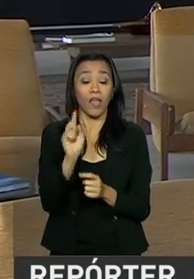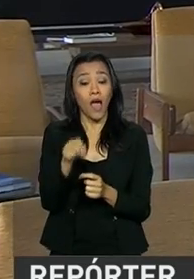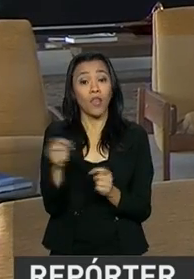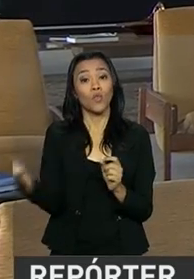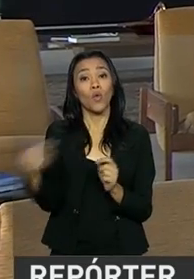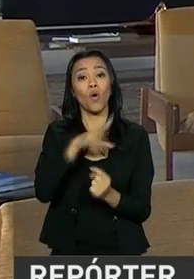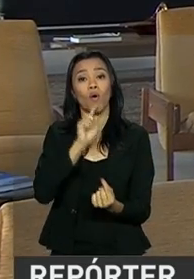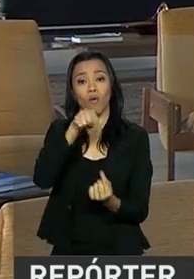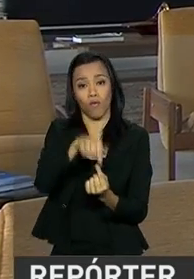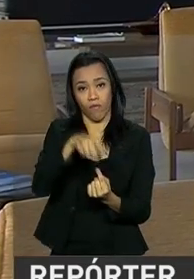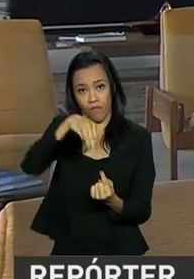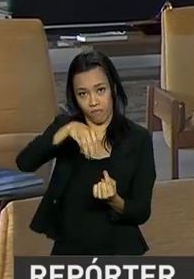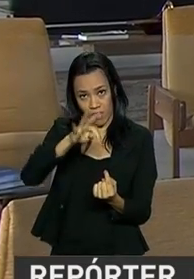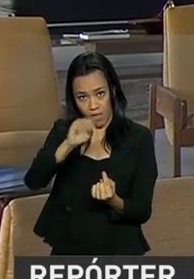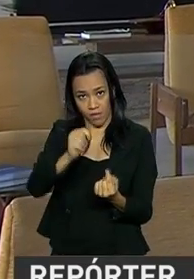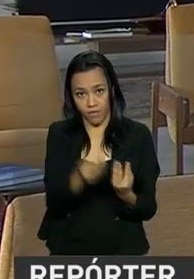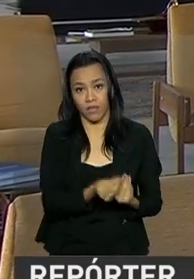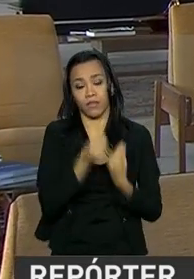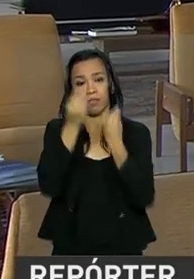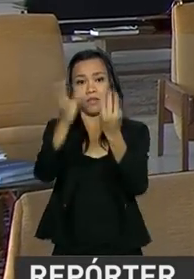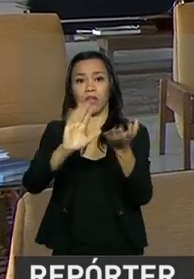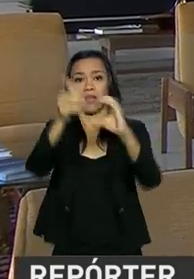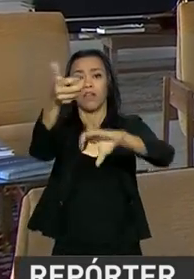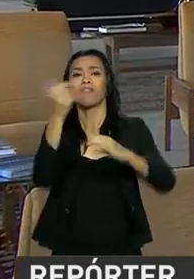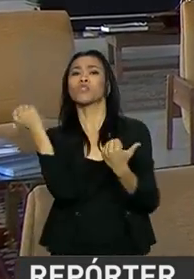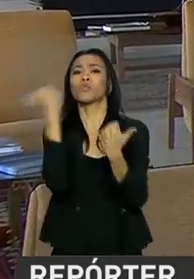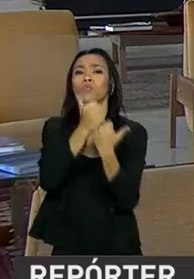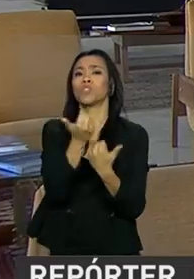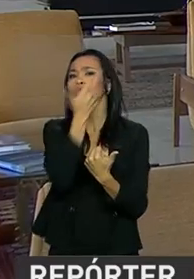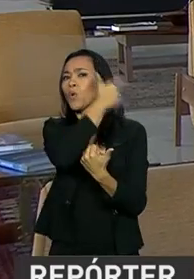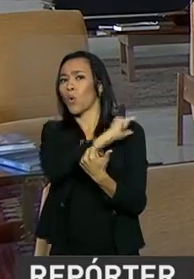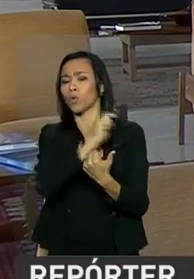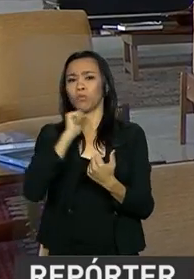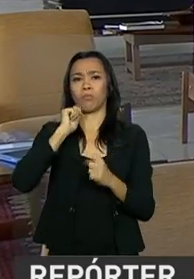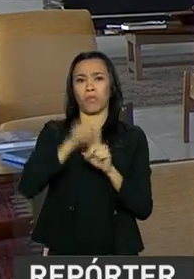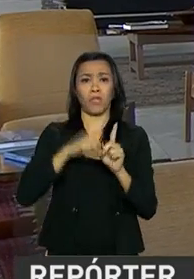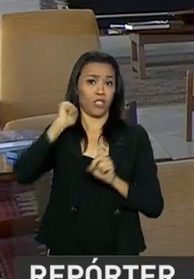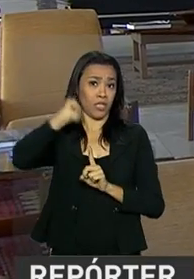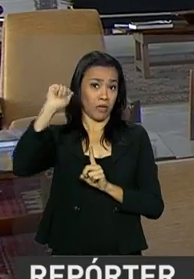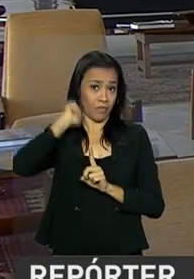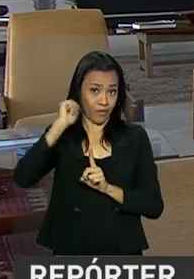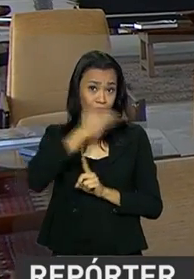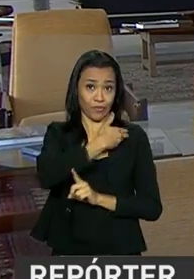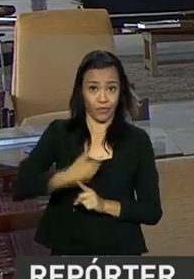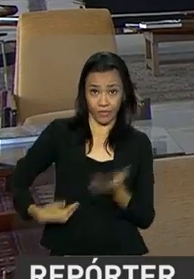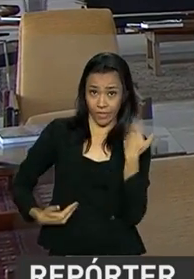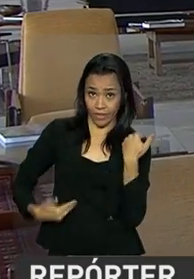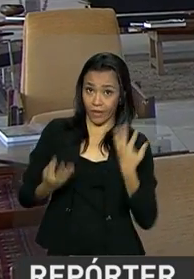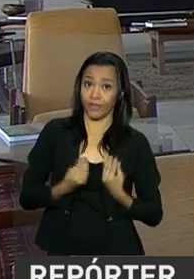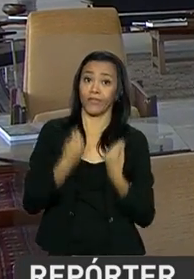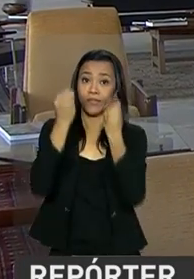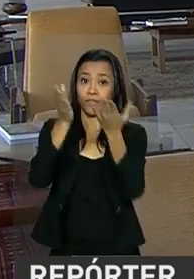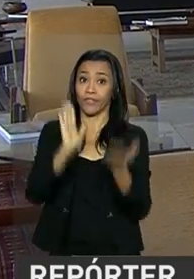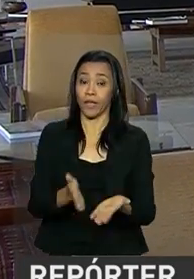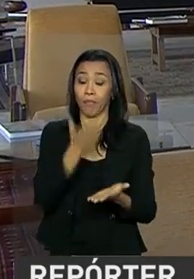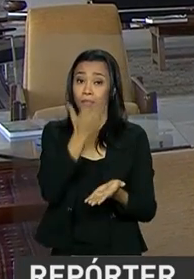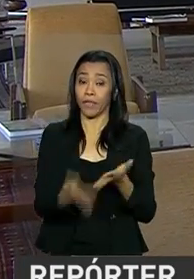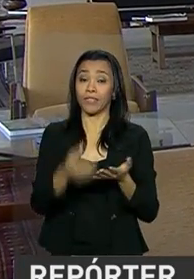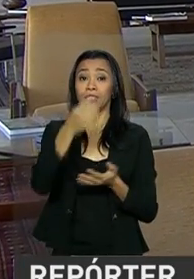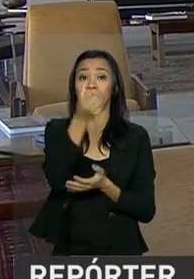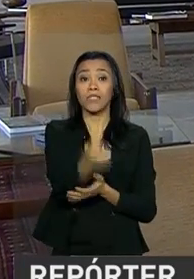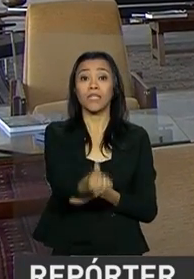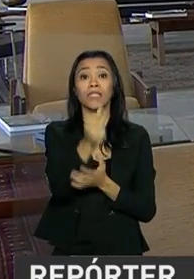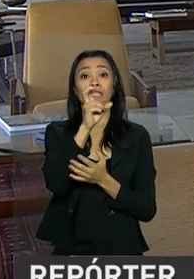entregue ao congresso nacional vai substituir a que foi enviada em abril pelo governo da presidente afastada Dilma Roussef que previa um déficit de R